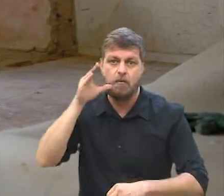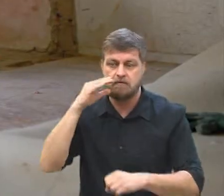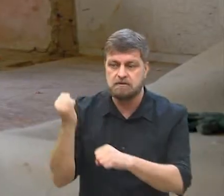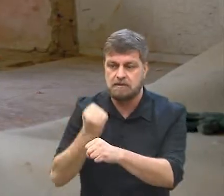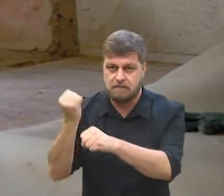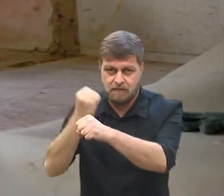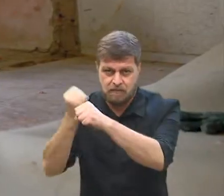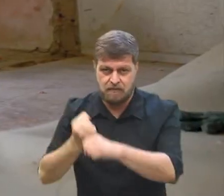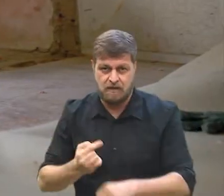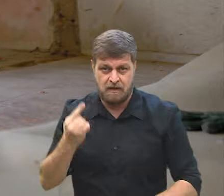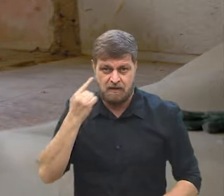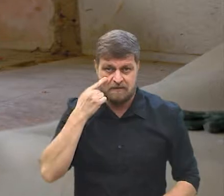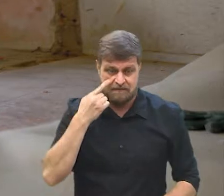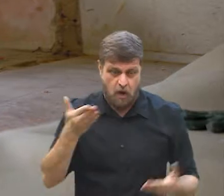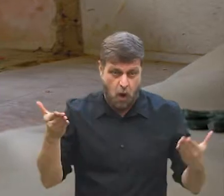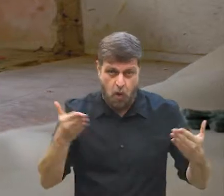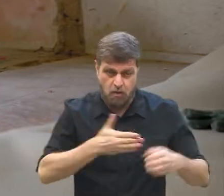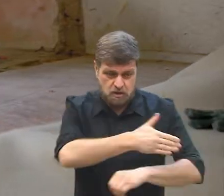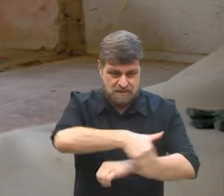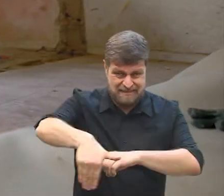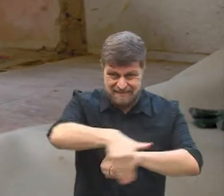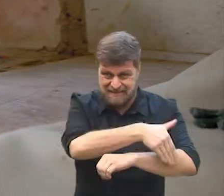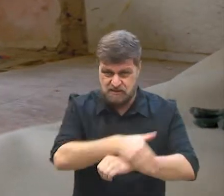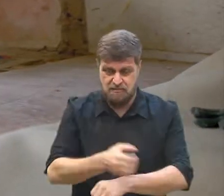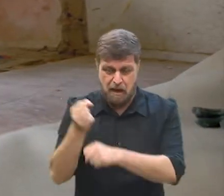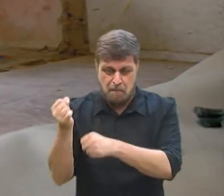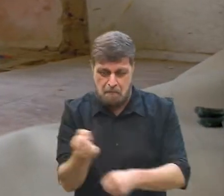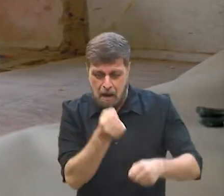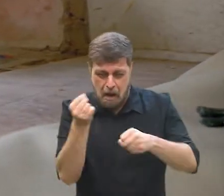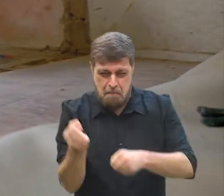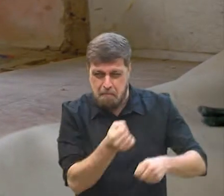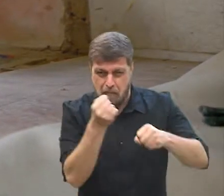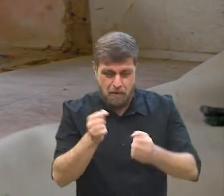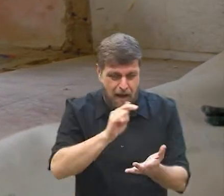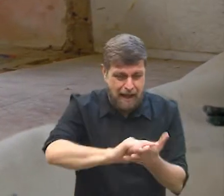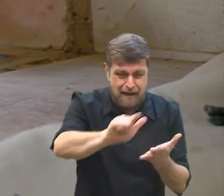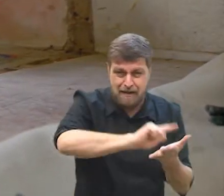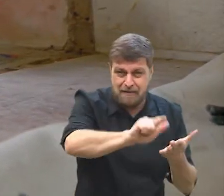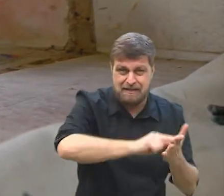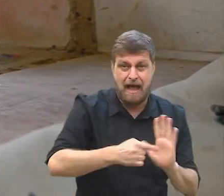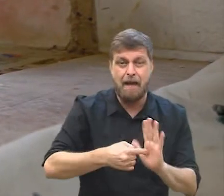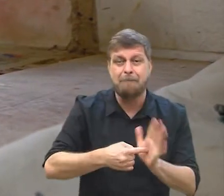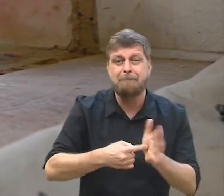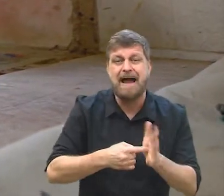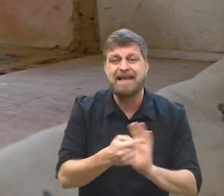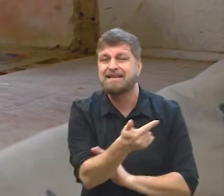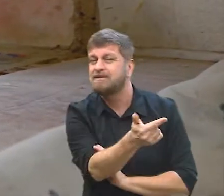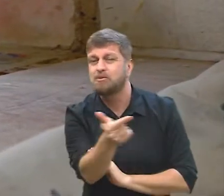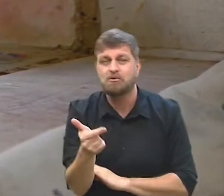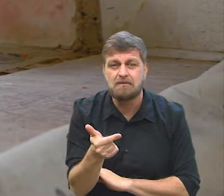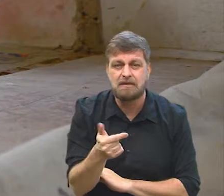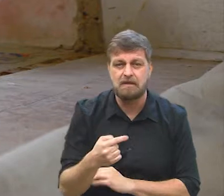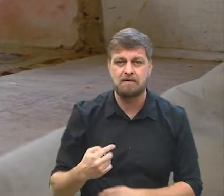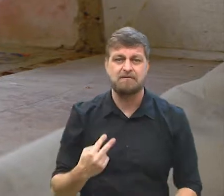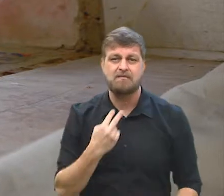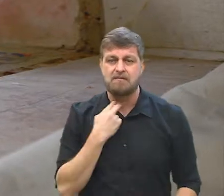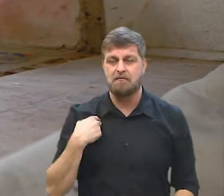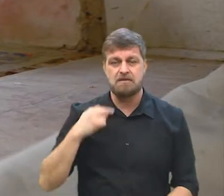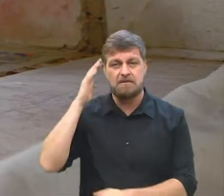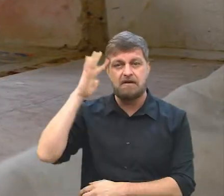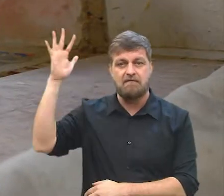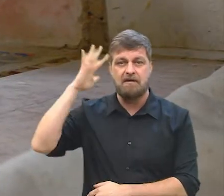ver a limpeza das cidades hoje, é precária. Não precária porque é mal feita, porque não tem máquina. Nós não podemos